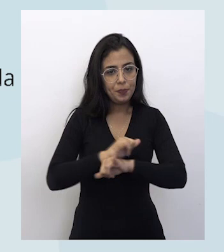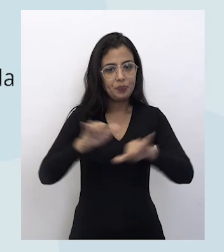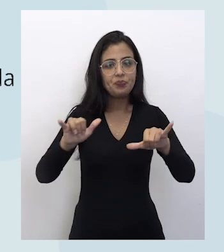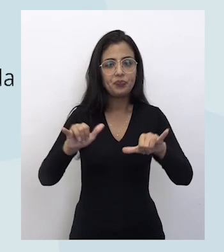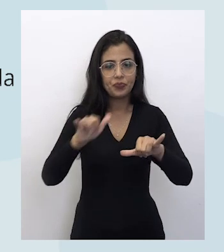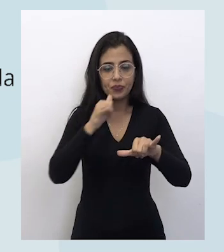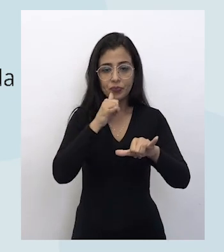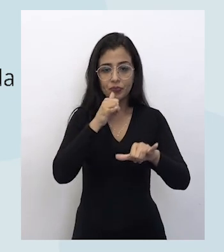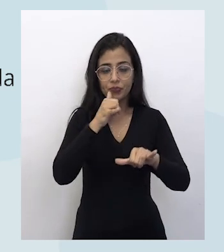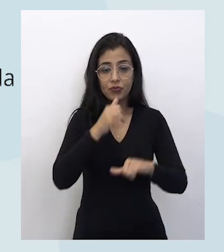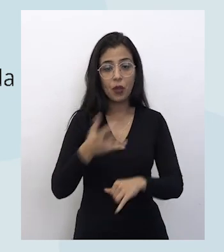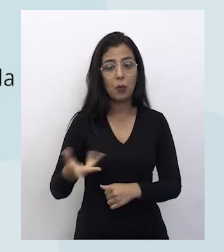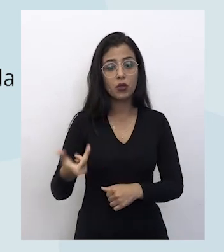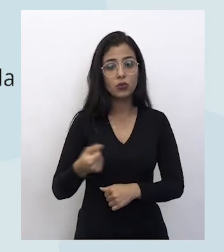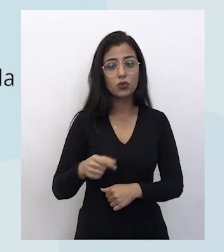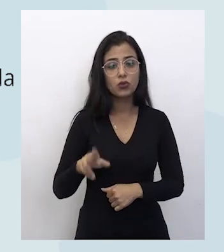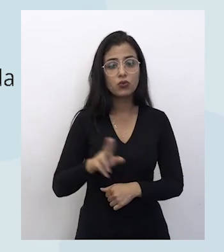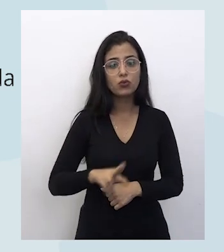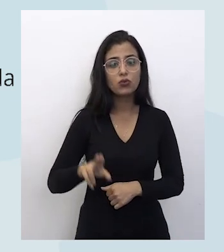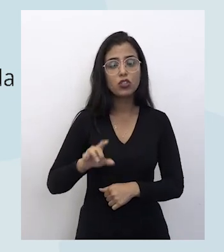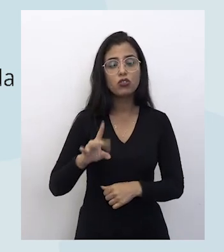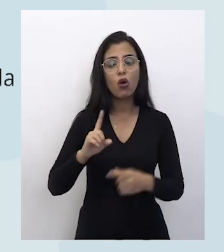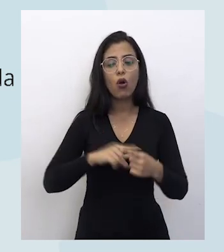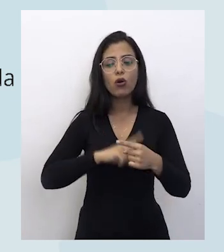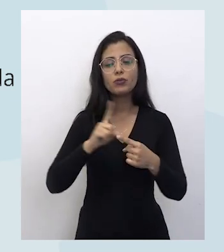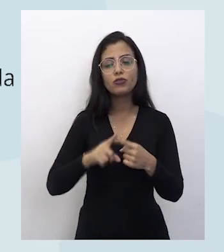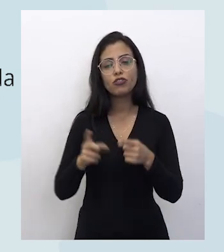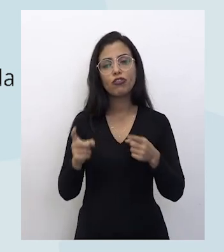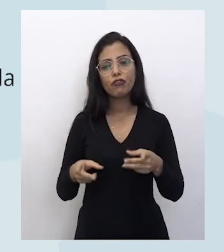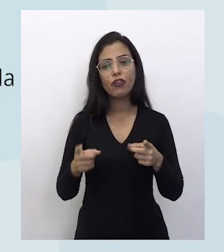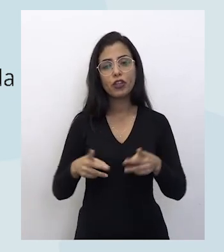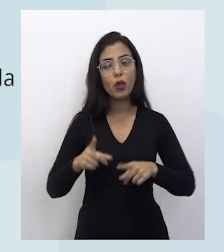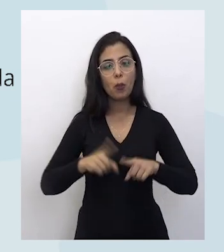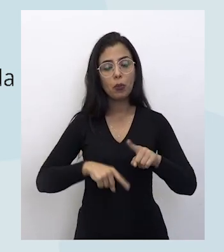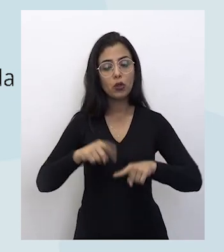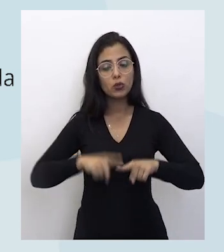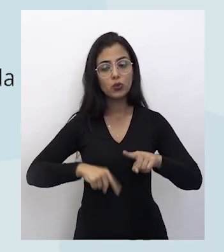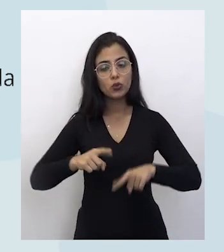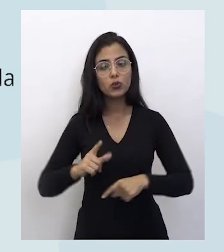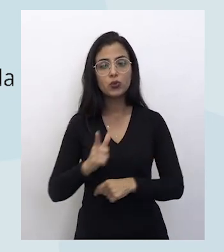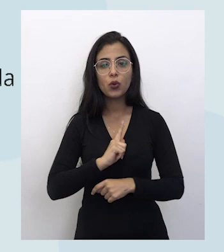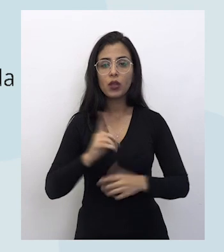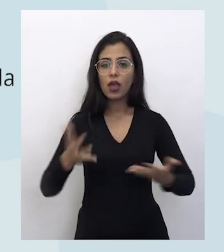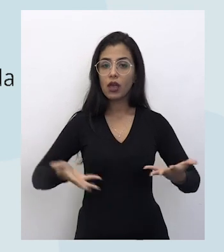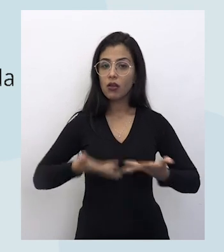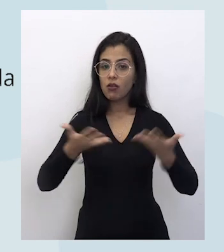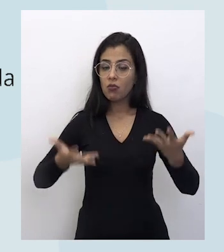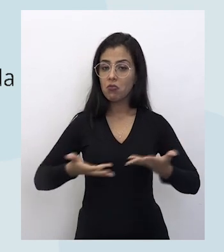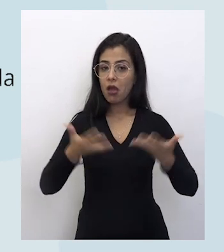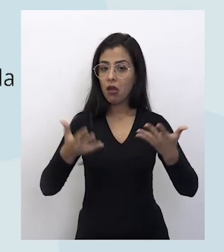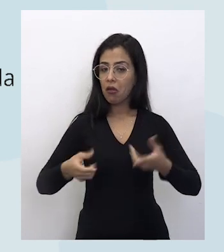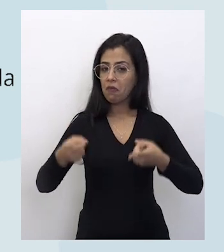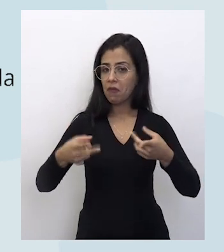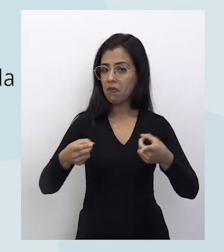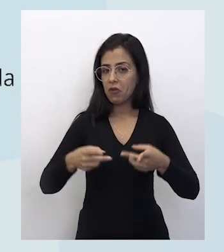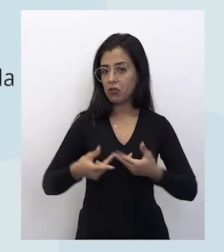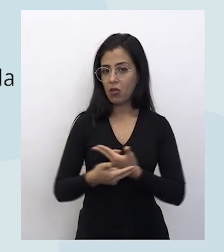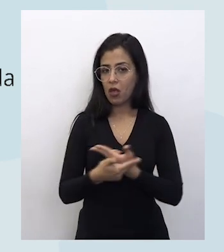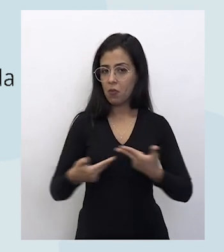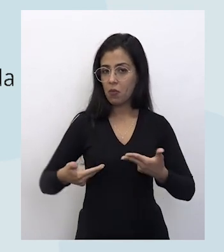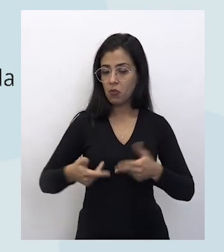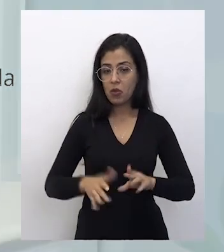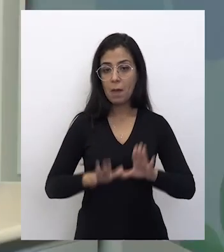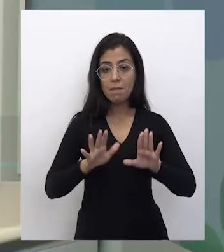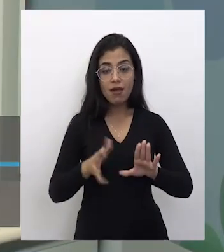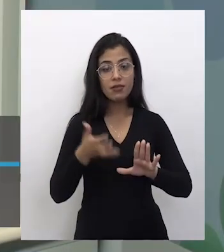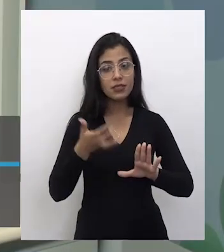A persuasão não é somente utilizada como objetivo de vender um produto. Então, tem campanhas que ela não vai vender algo, mas ela quer